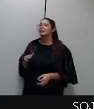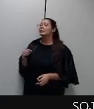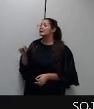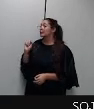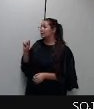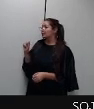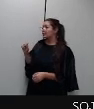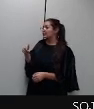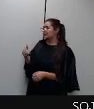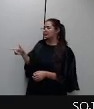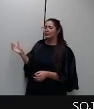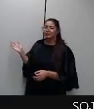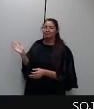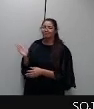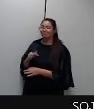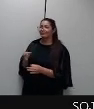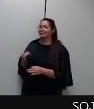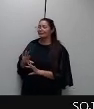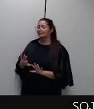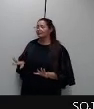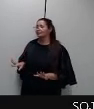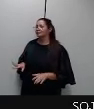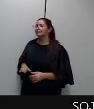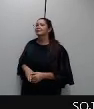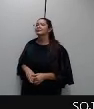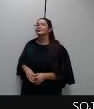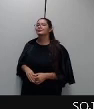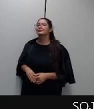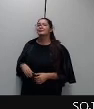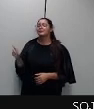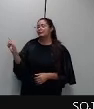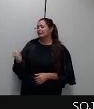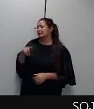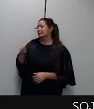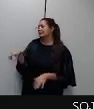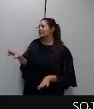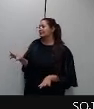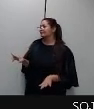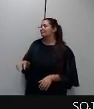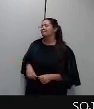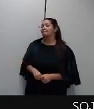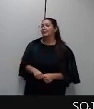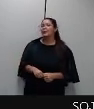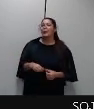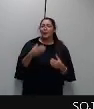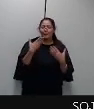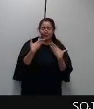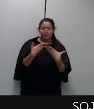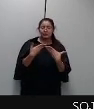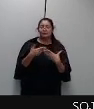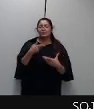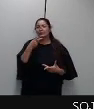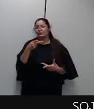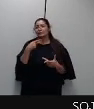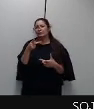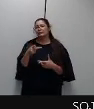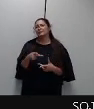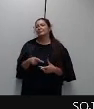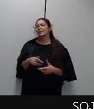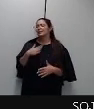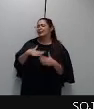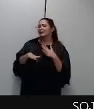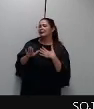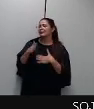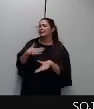cancelo perfeito Estamos Todos de acordo com as próximas matéria tranquilo viu gente tá podendo valer aquela questão de